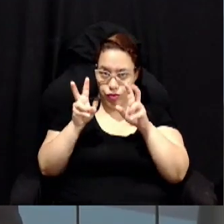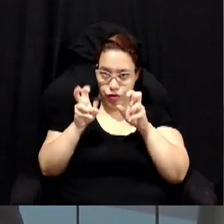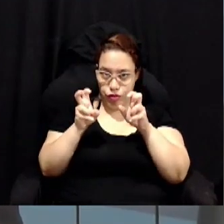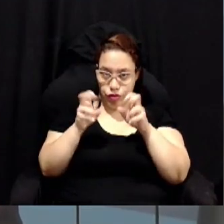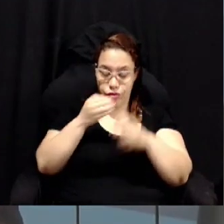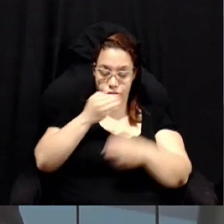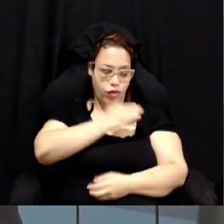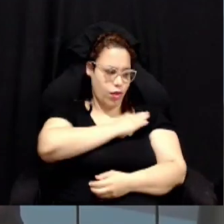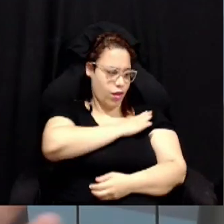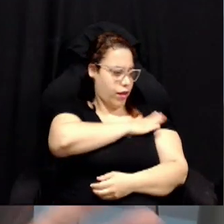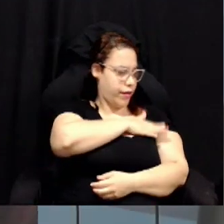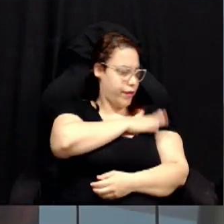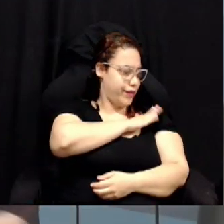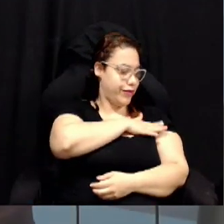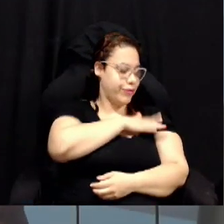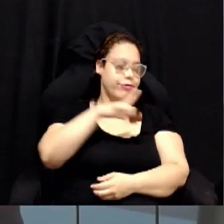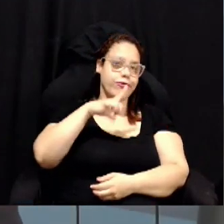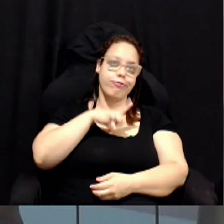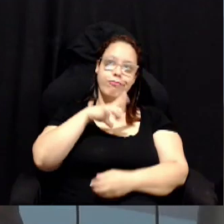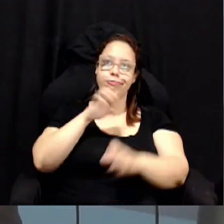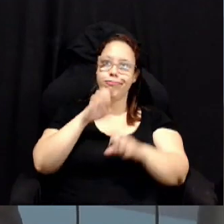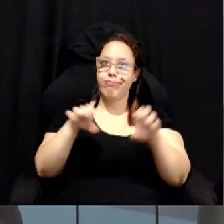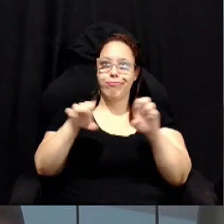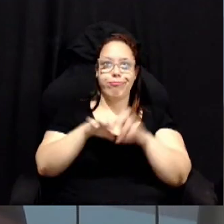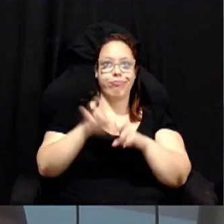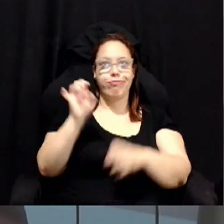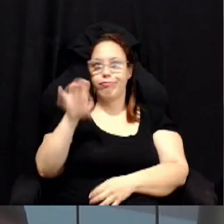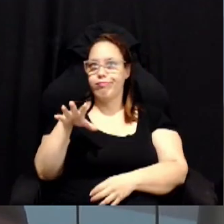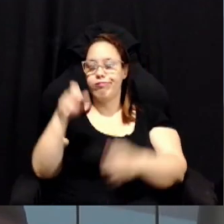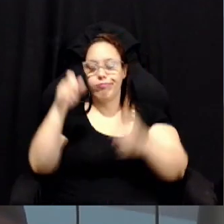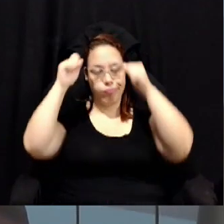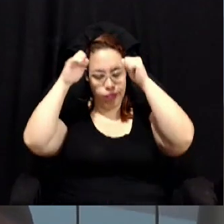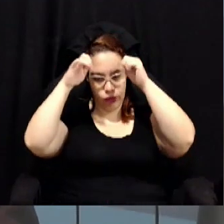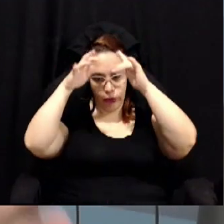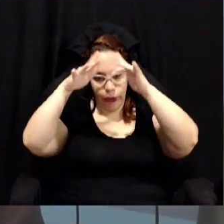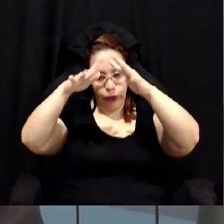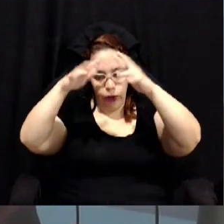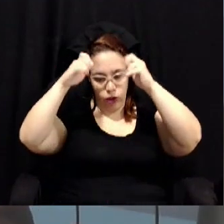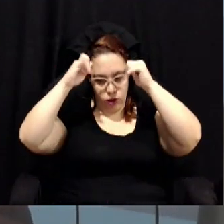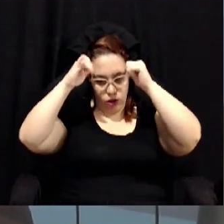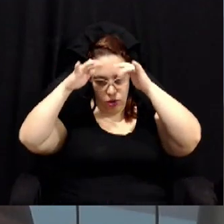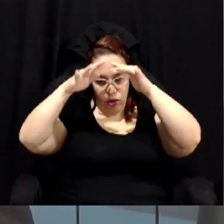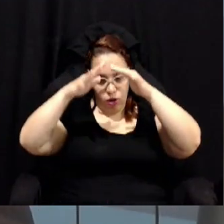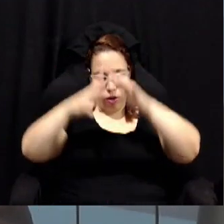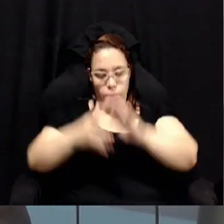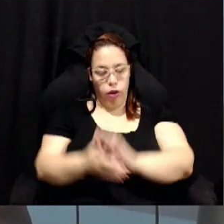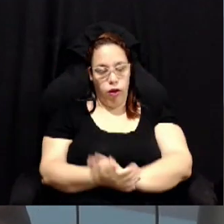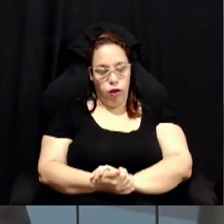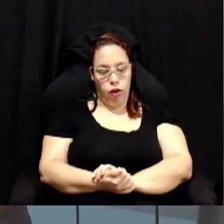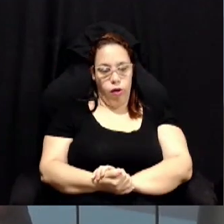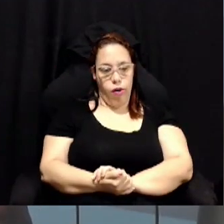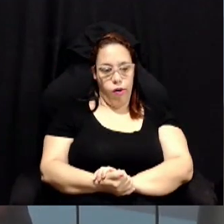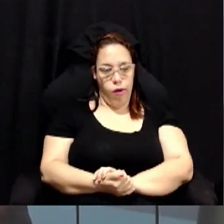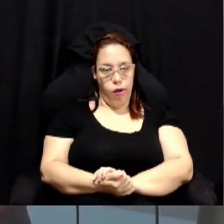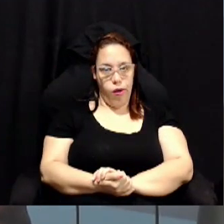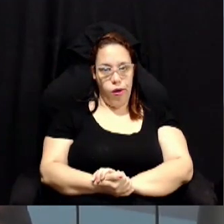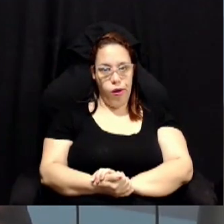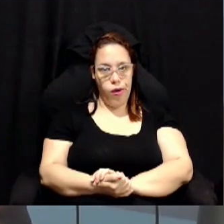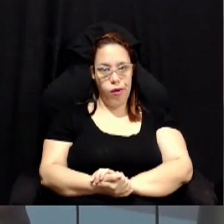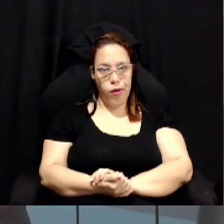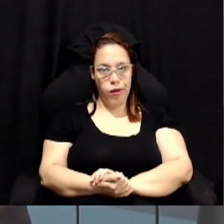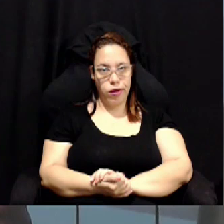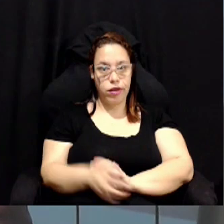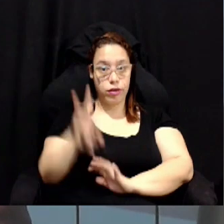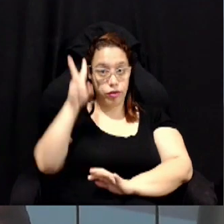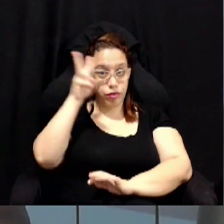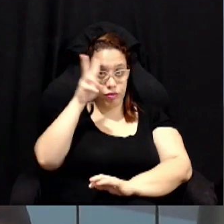ela existe, e não é só na questão do autismo. Algumas vagas, às vezes em escola, quando chega, já vi relatos de mães